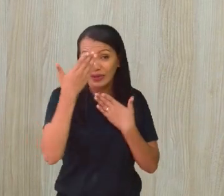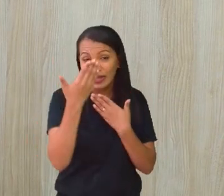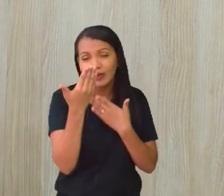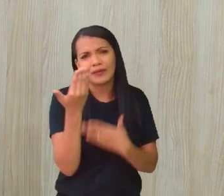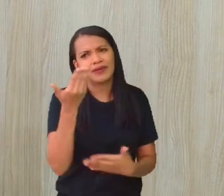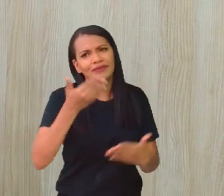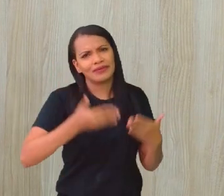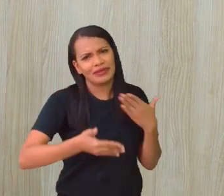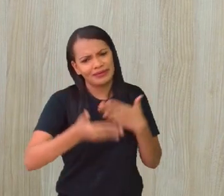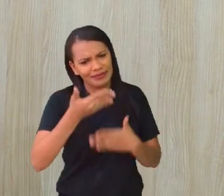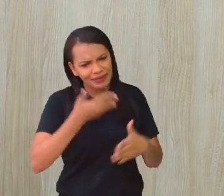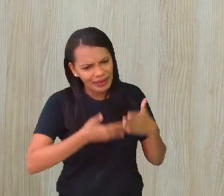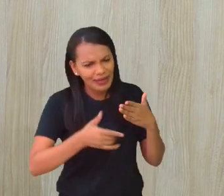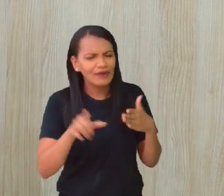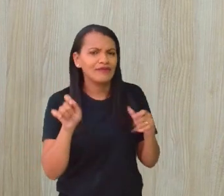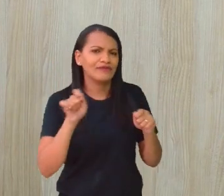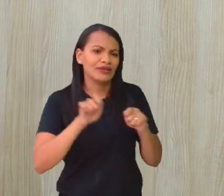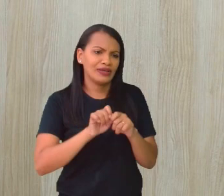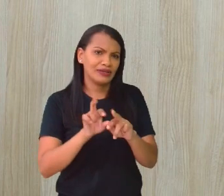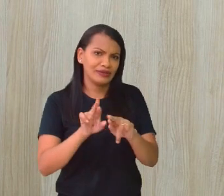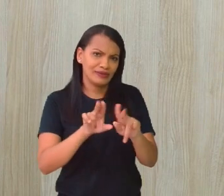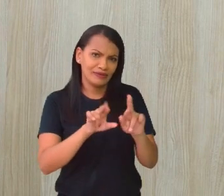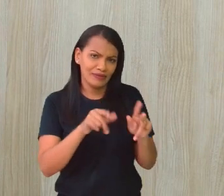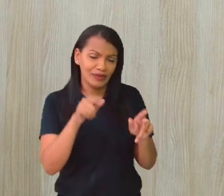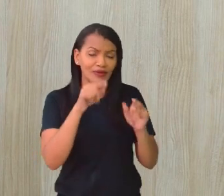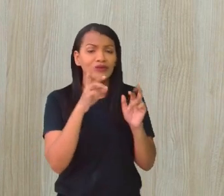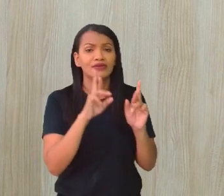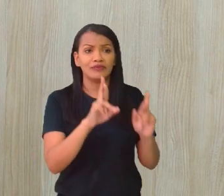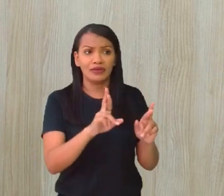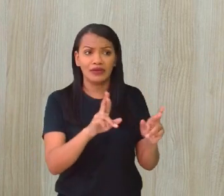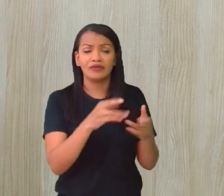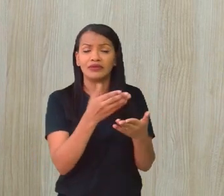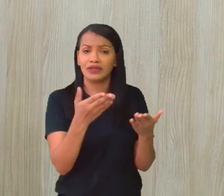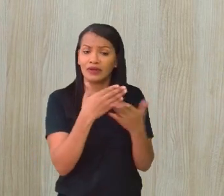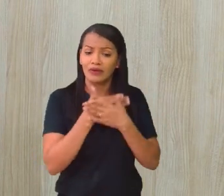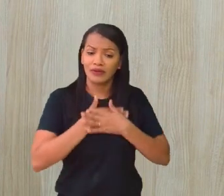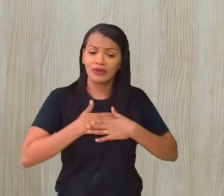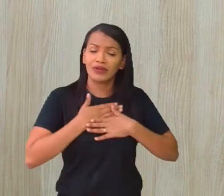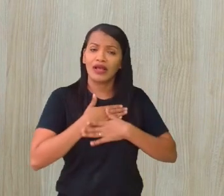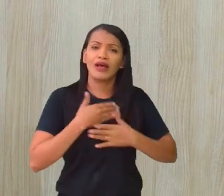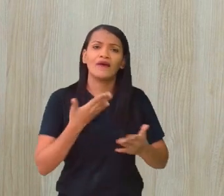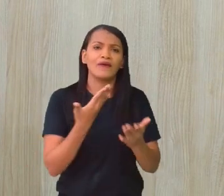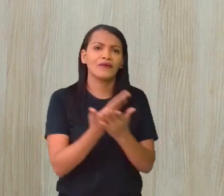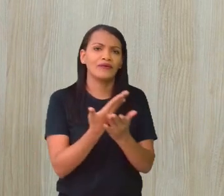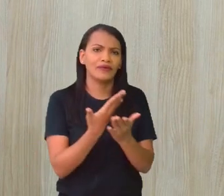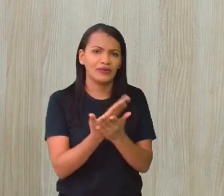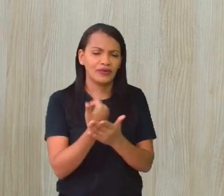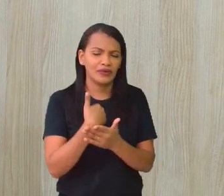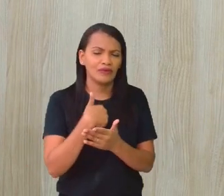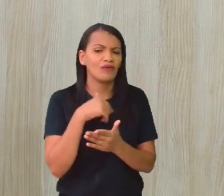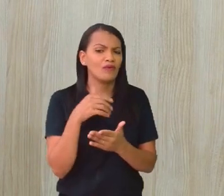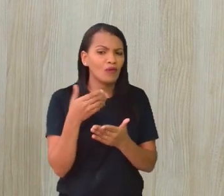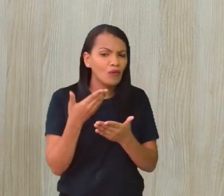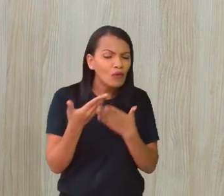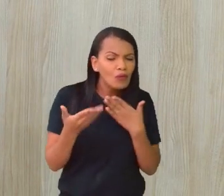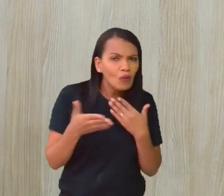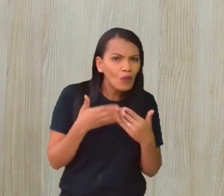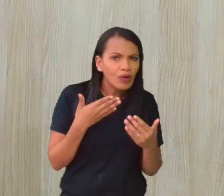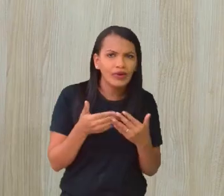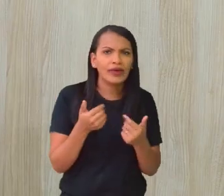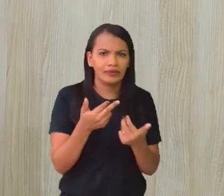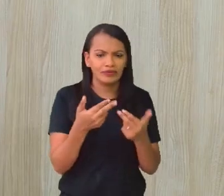interação, né? Verdade. Faz muita diferença pra gente. Espero que você goste da aula de hoje. E qualquer coisa, grite. Estou aqui no chat.